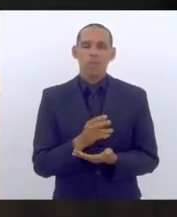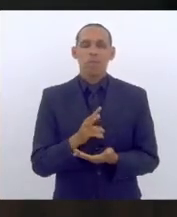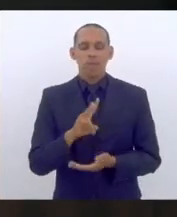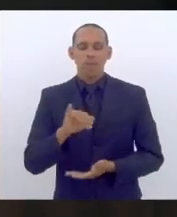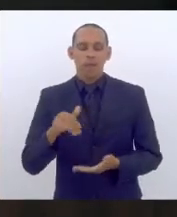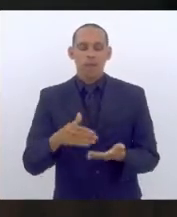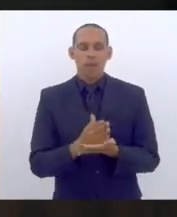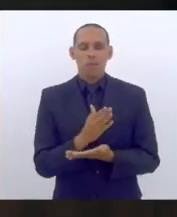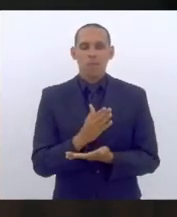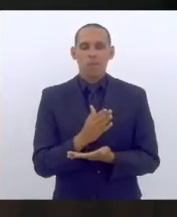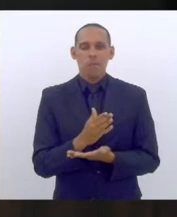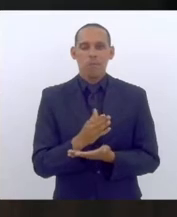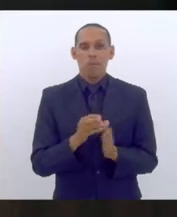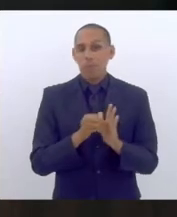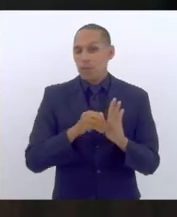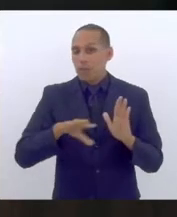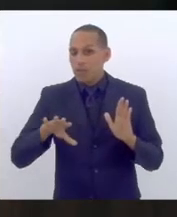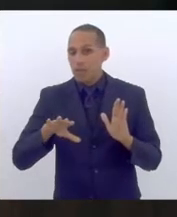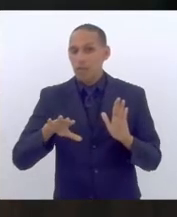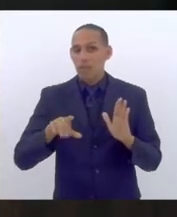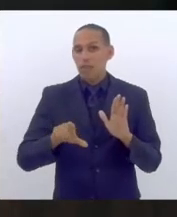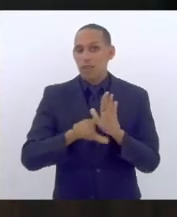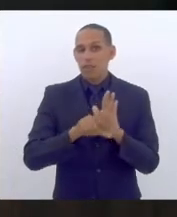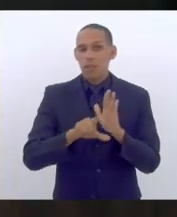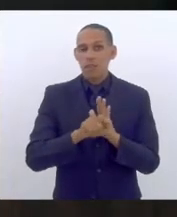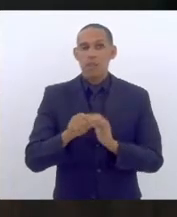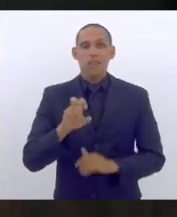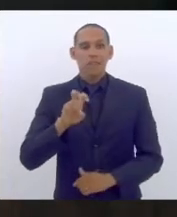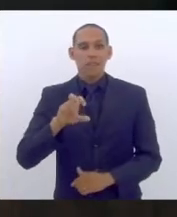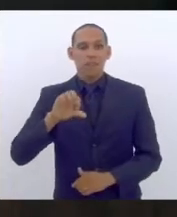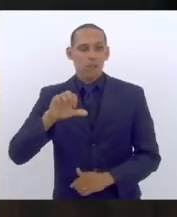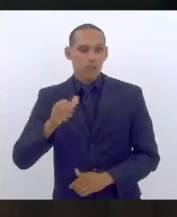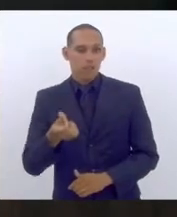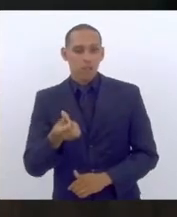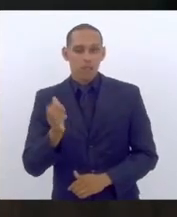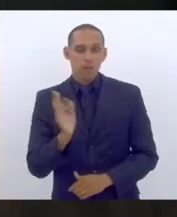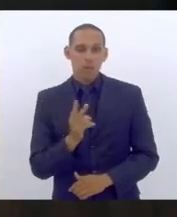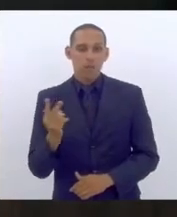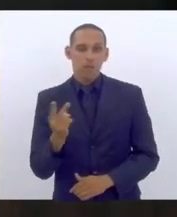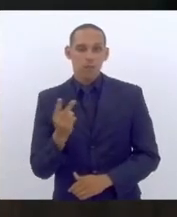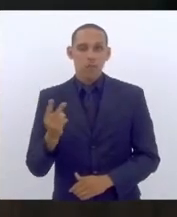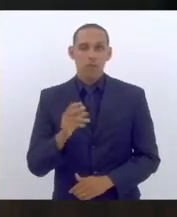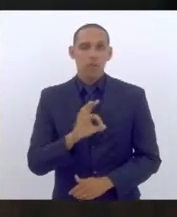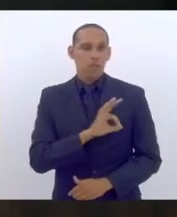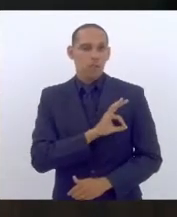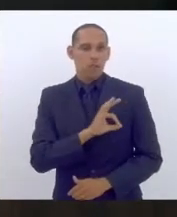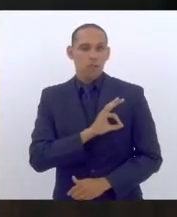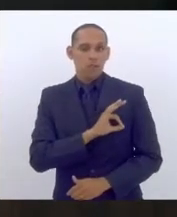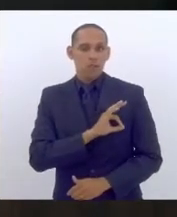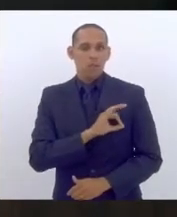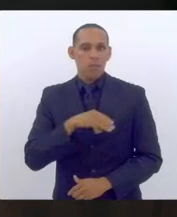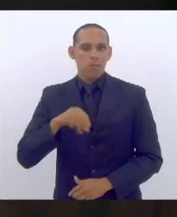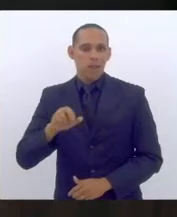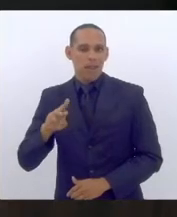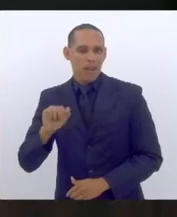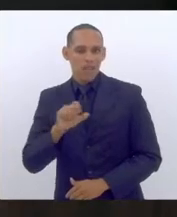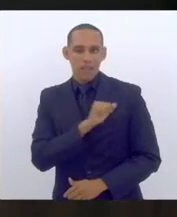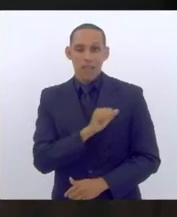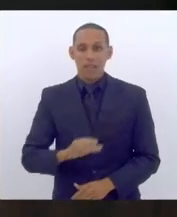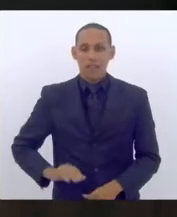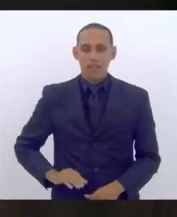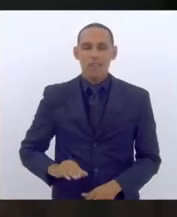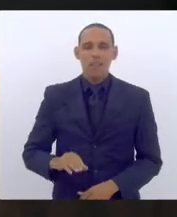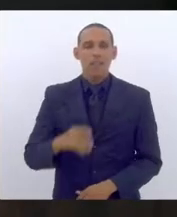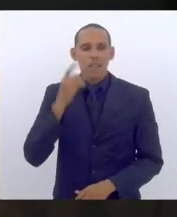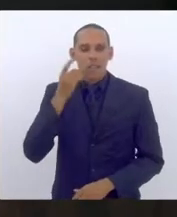a promulgação indicação Legislativa número 596 de 22 de autoria Deputado Marta Rocha e André Siciliano que